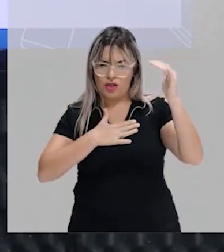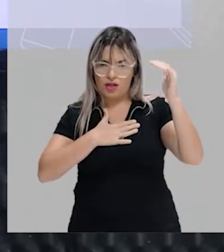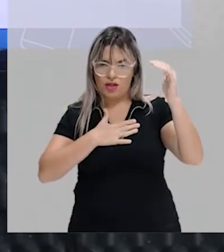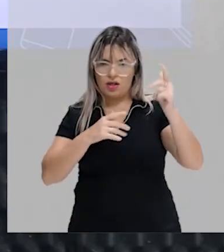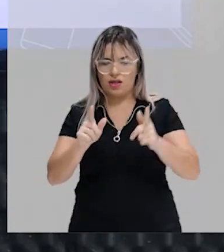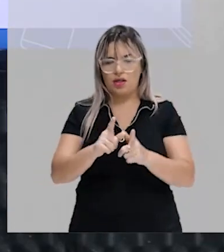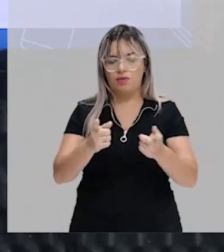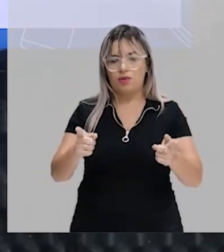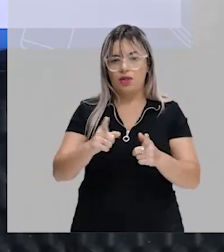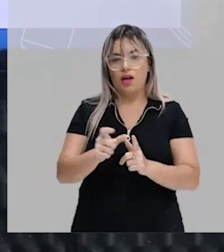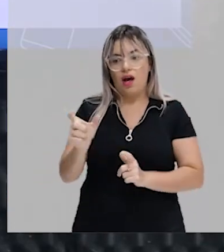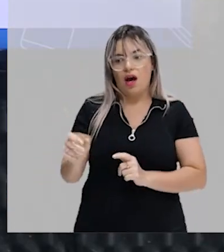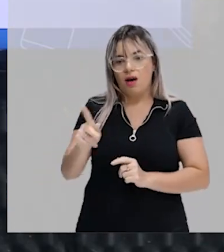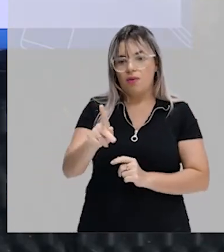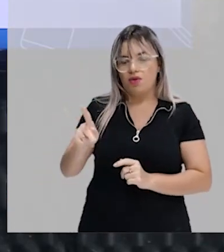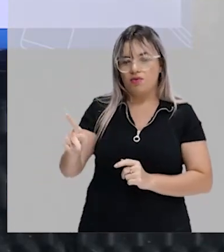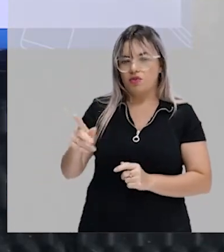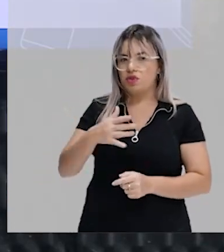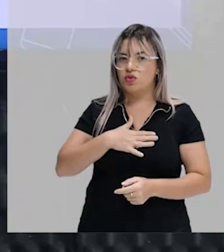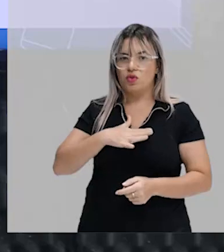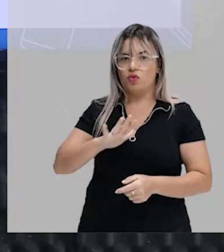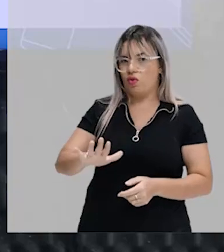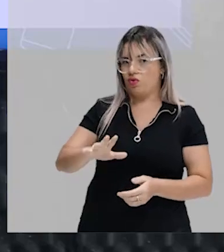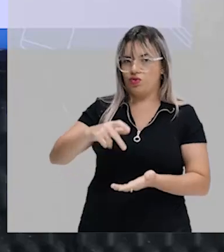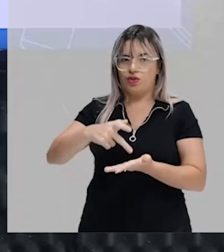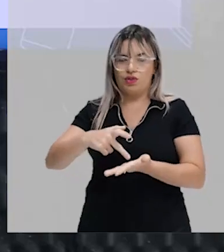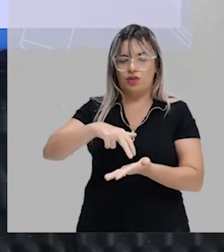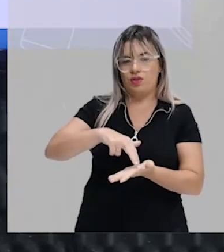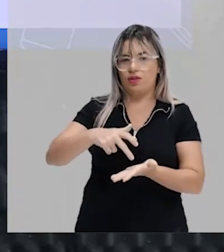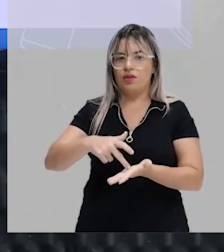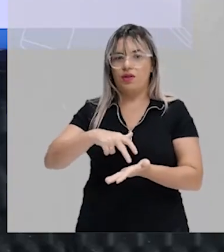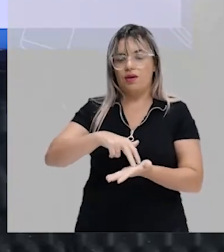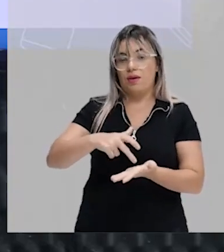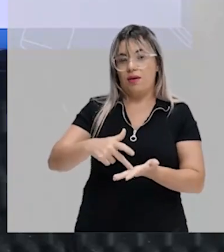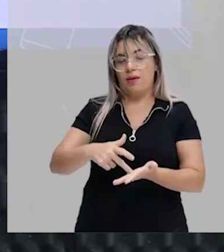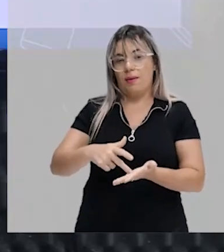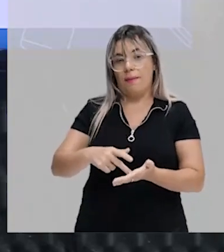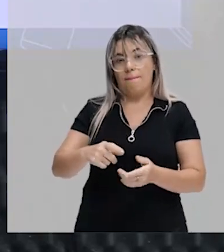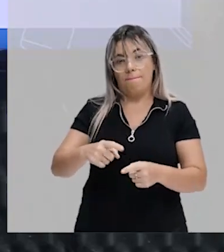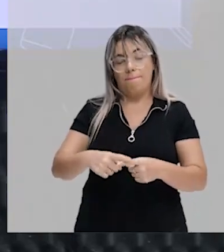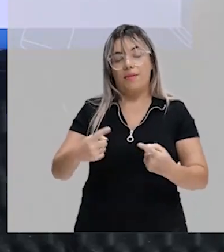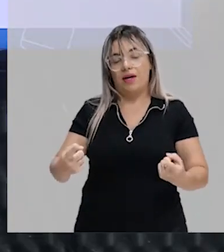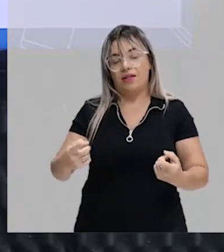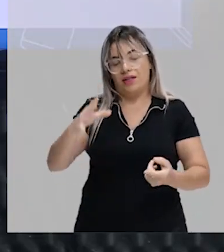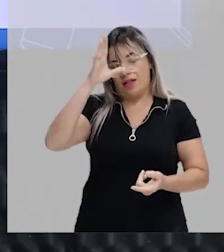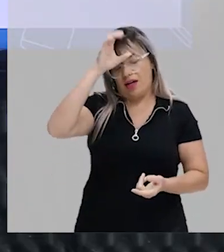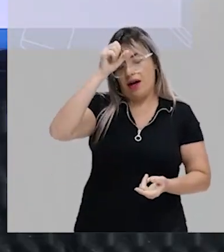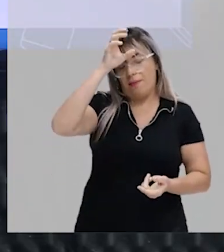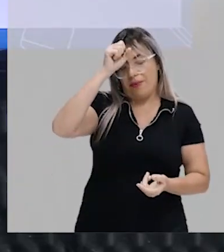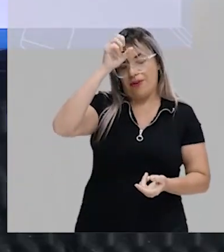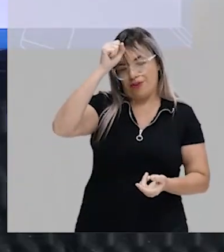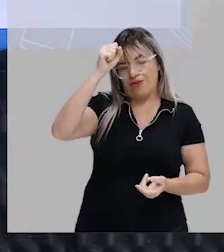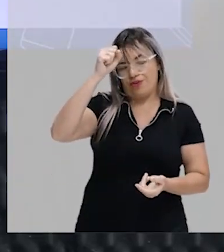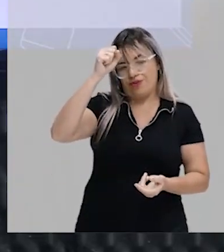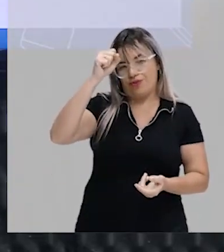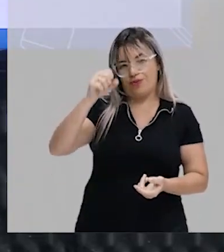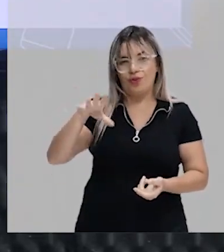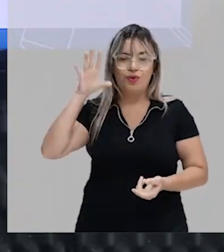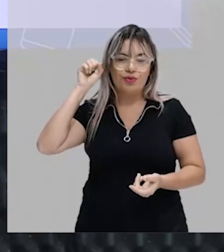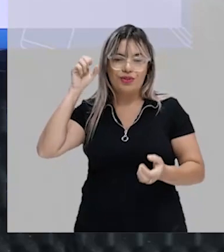meu jeito. E a gente acaba aprendendo de tanto ouvir, quando pensa que não, a gente está fazendo. Como eu falei,